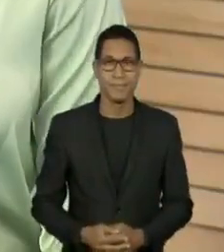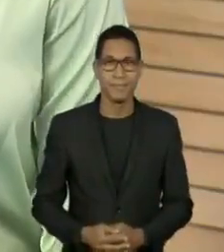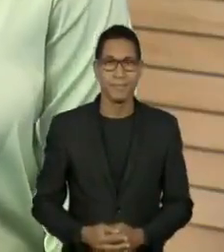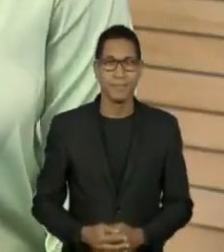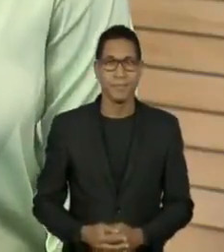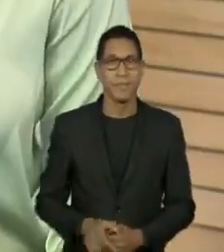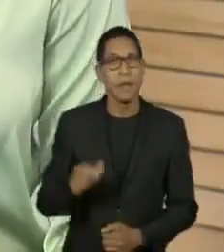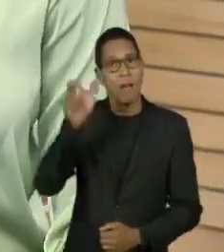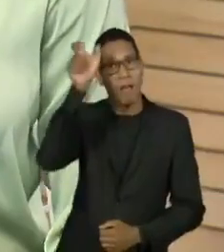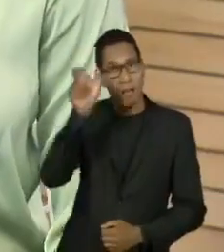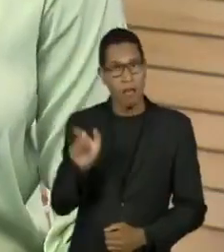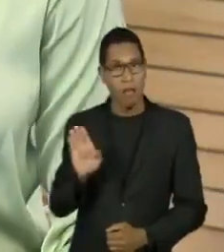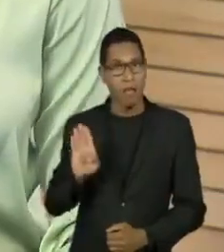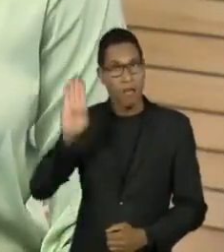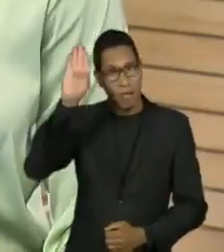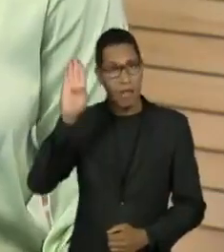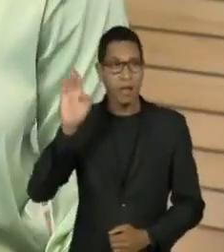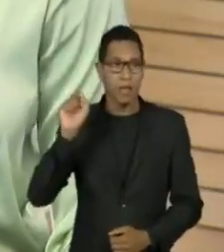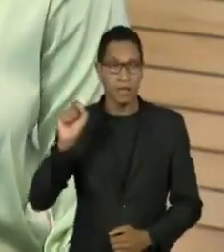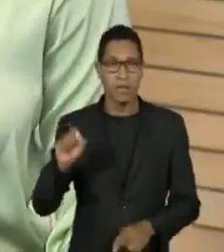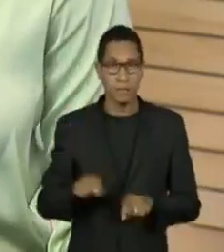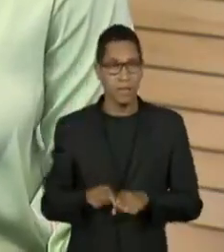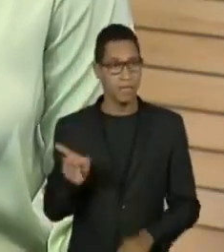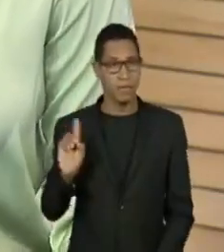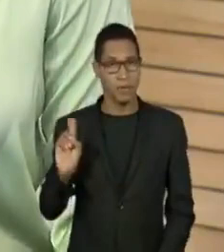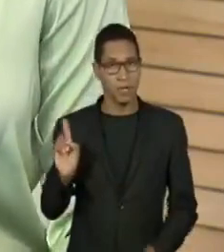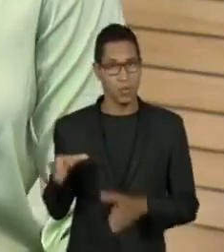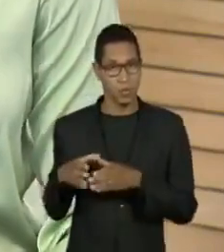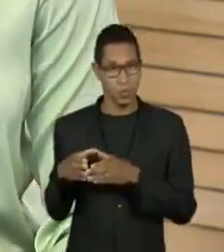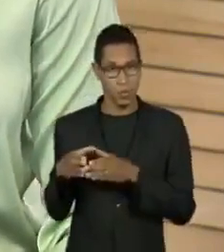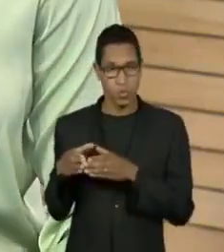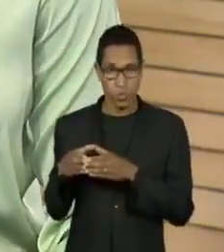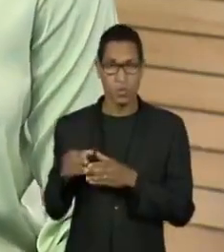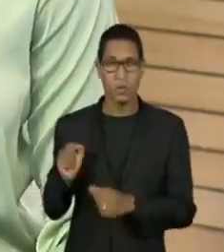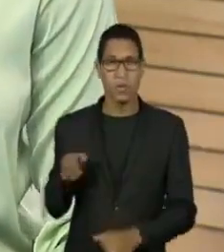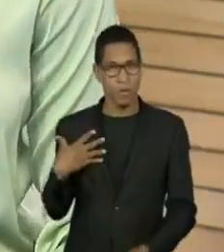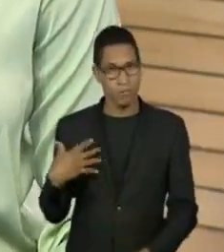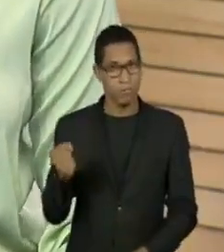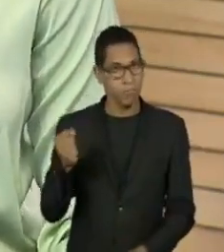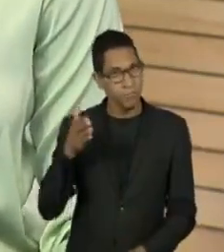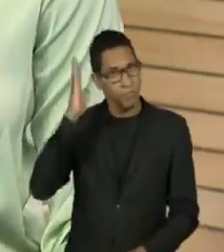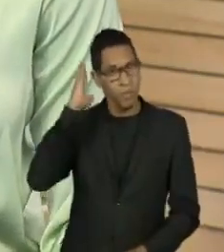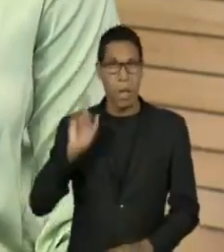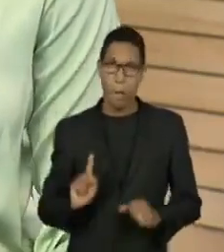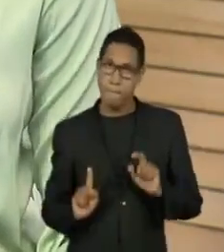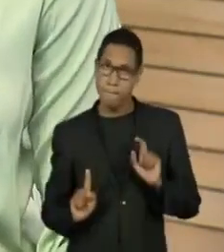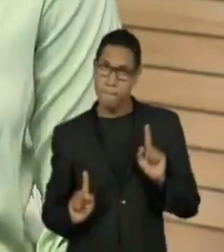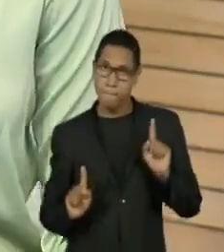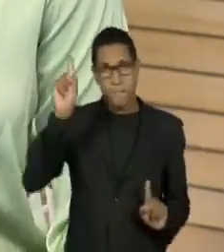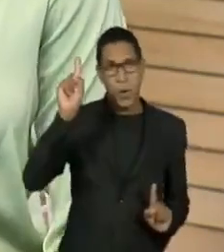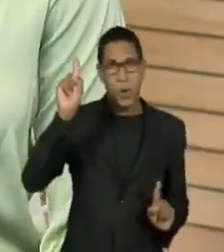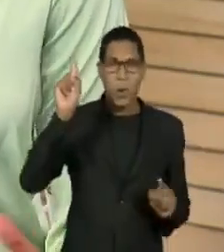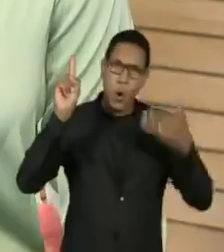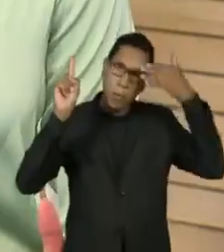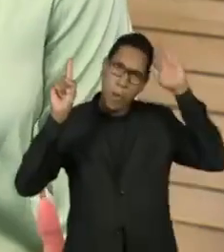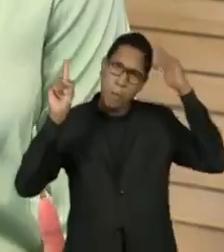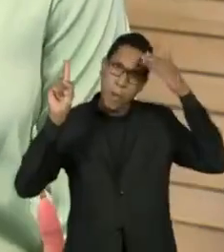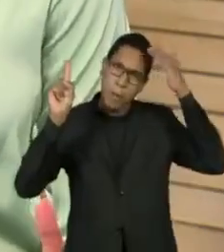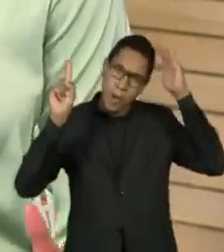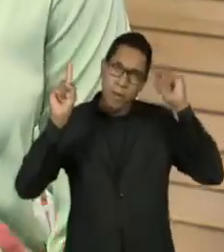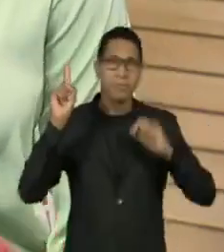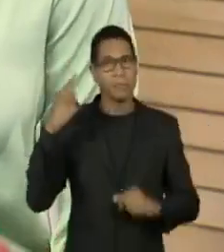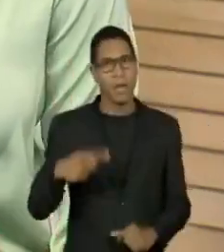O candidato democrata à presidência dos Estados Unidos, Joe Biden, ultrapassa o republicano Donald Trump no estado da Geórgia. Mas o